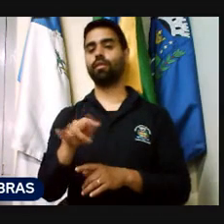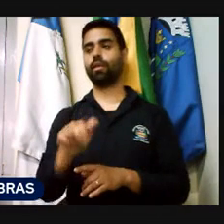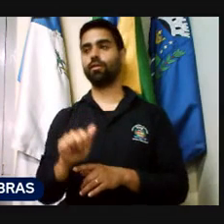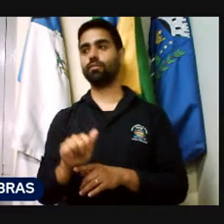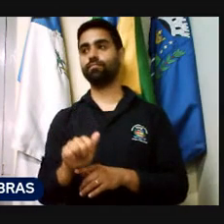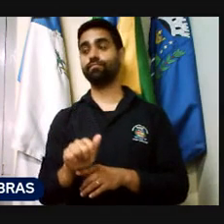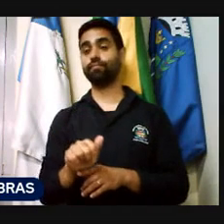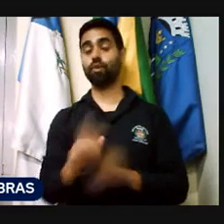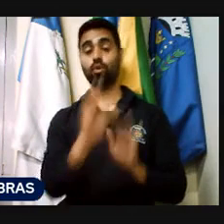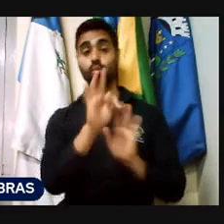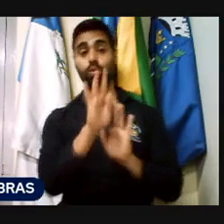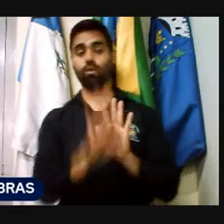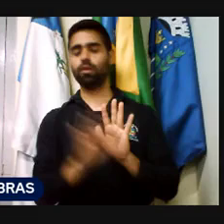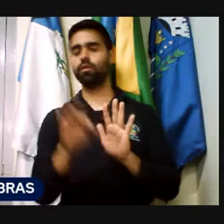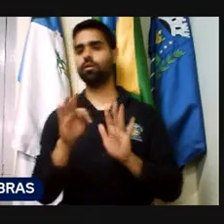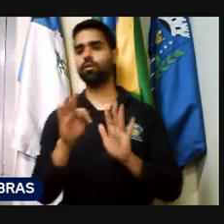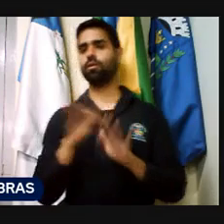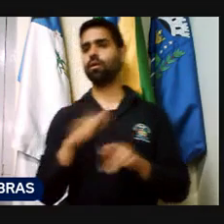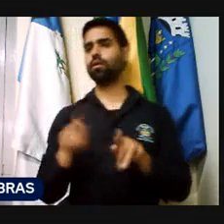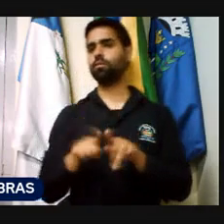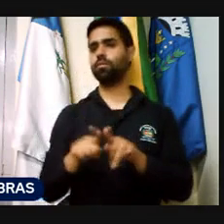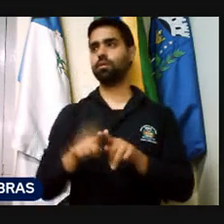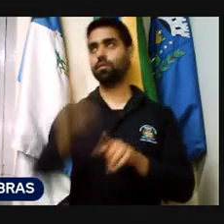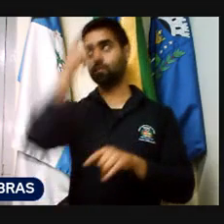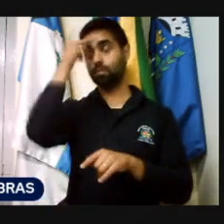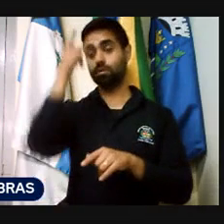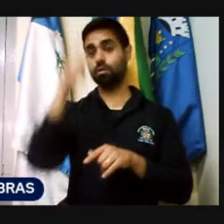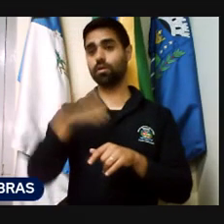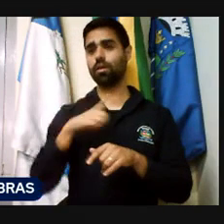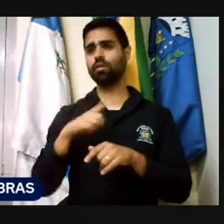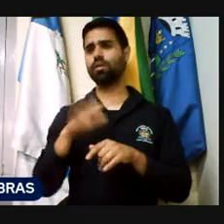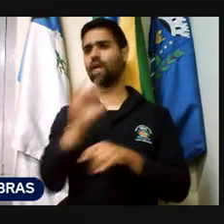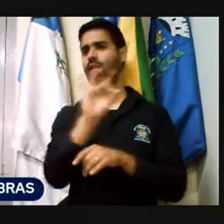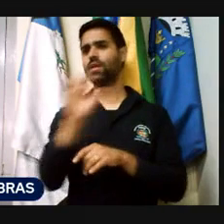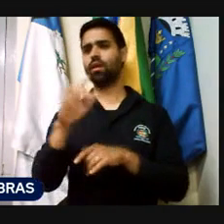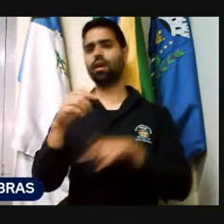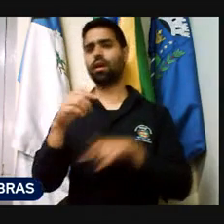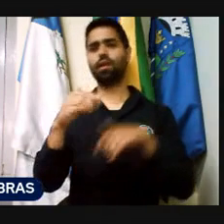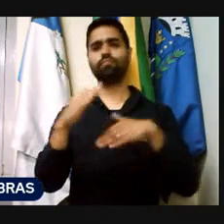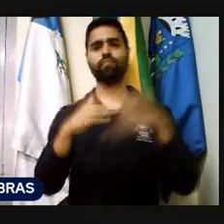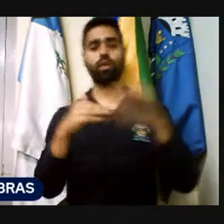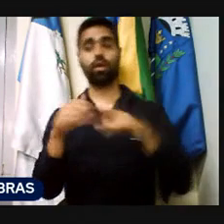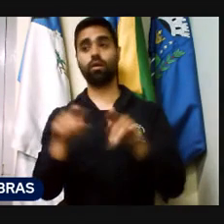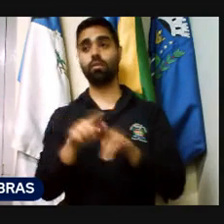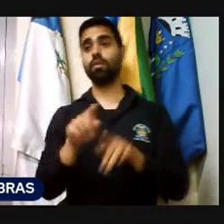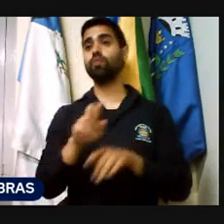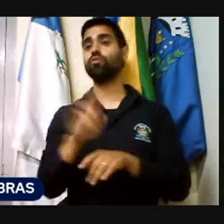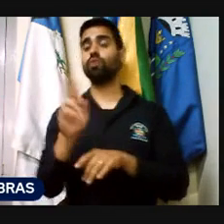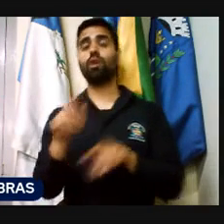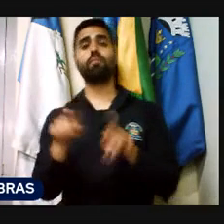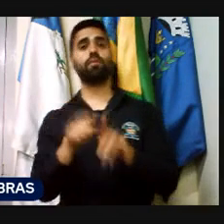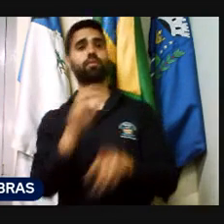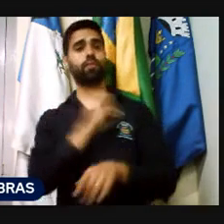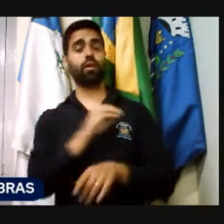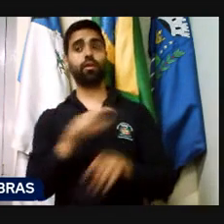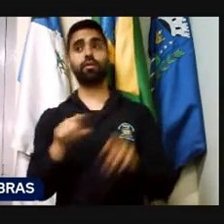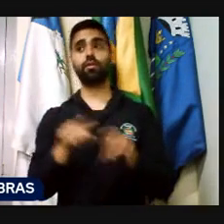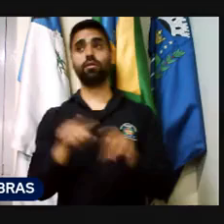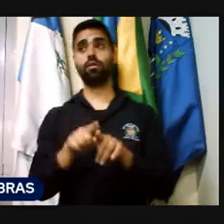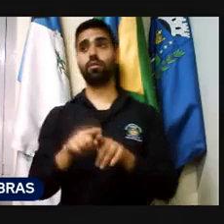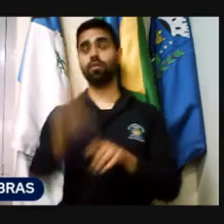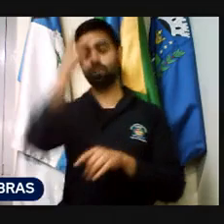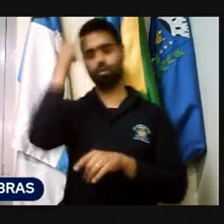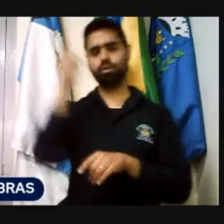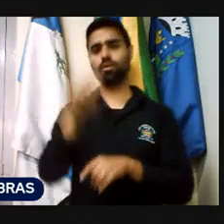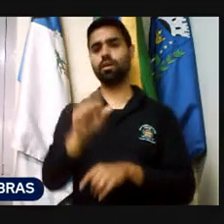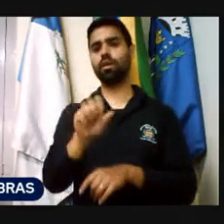admite a adesão ao plano de benefícios pelos servidores em exercício exclusivo de cargo ou função em comissão da livre nomeação e exoneração, bem assim aos empregados